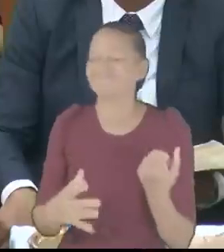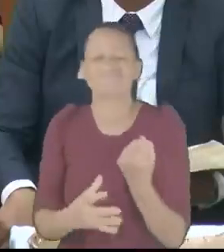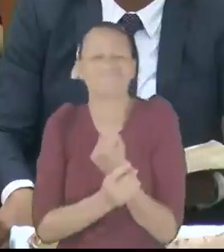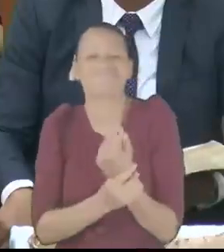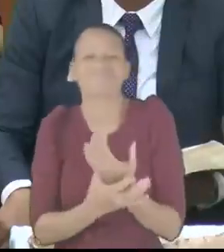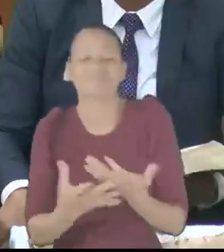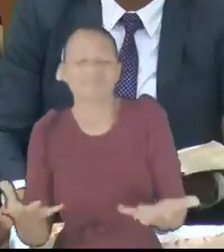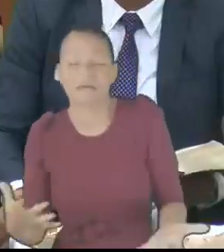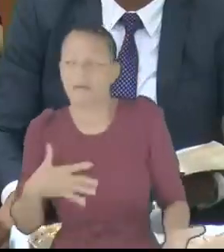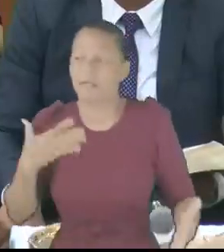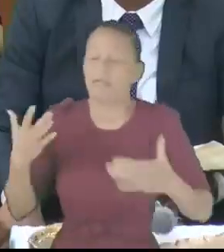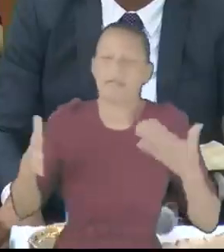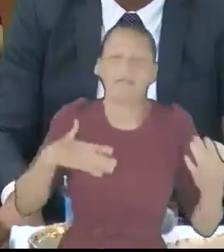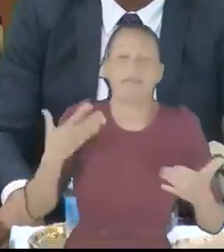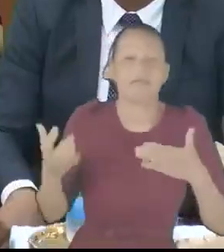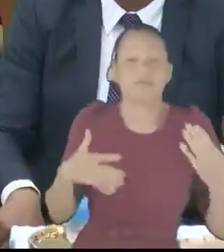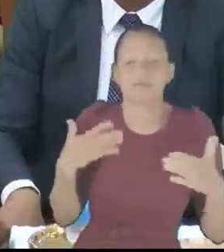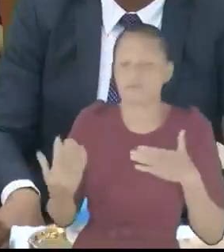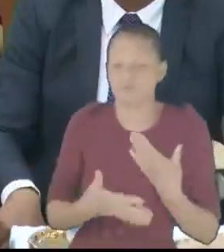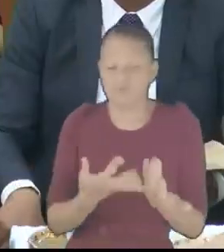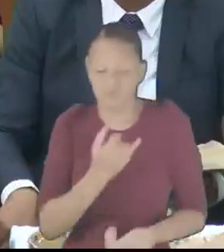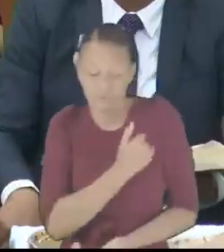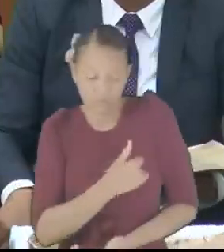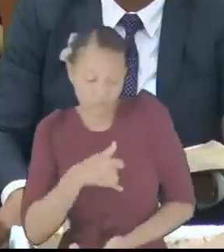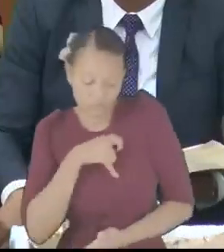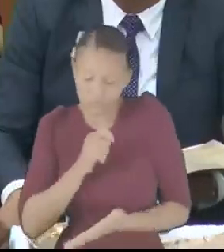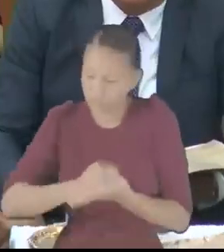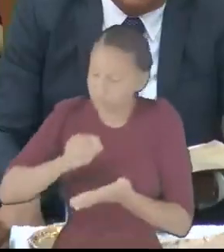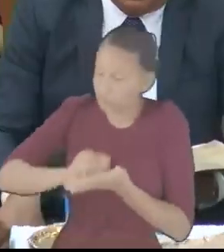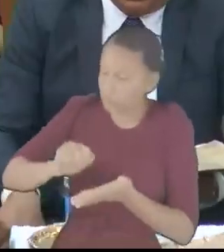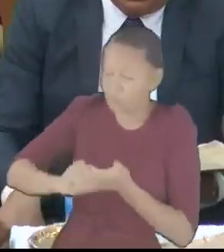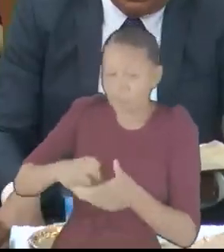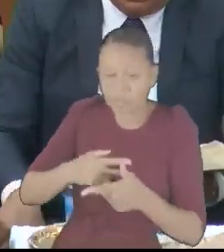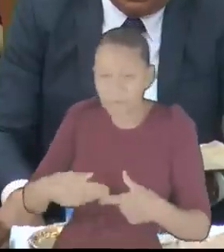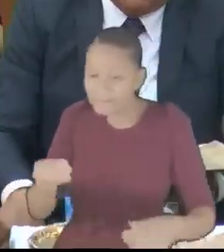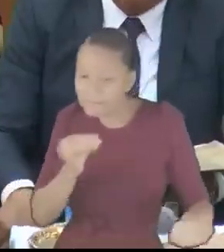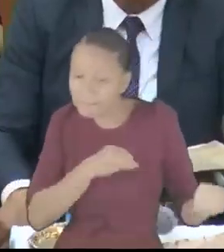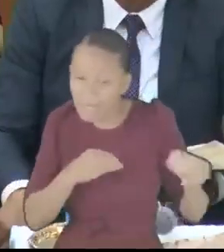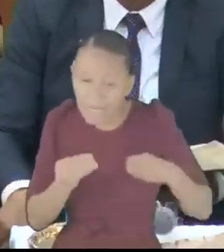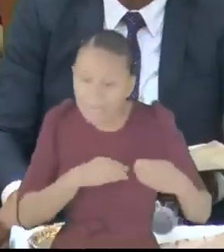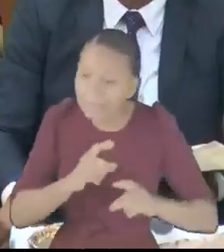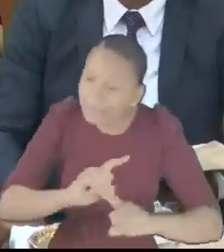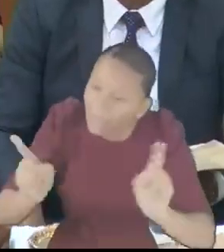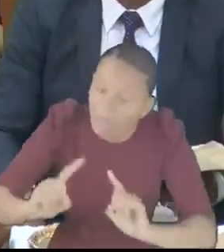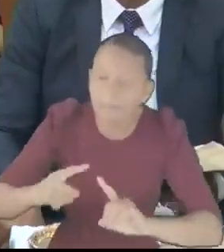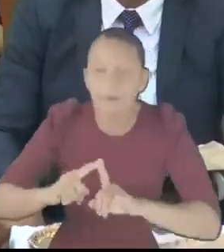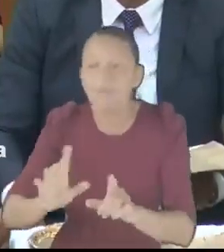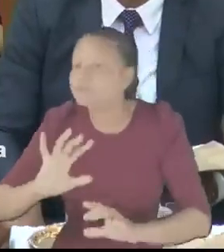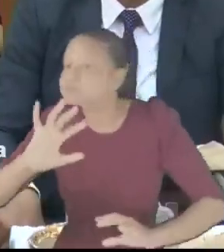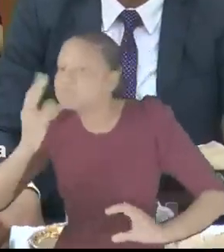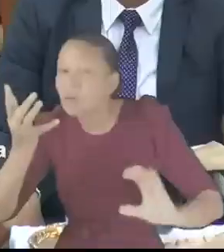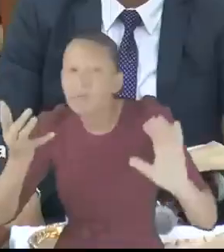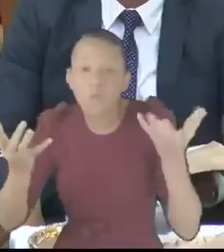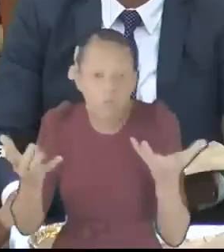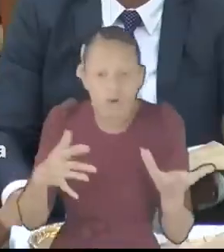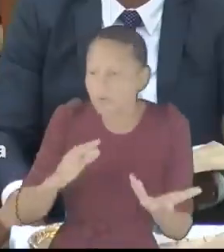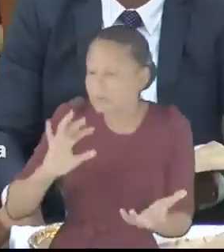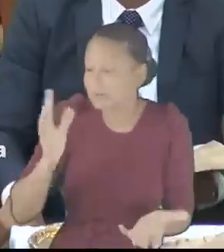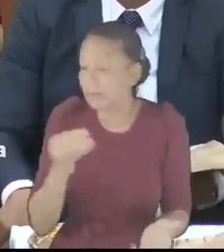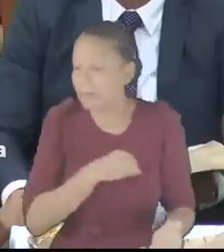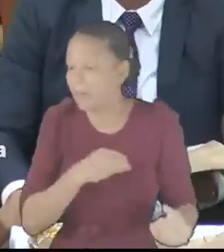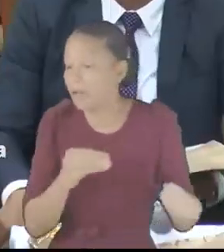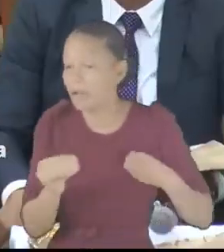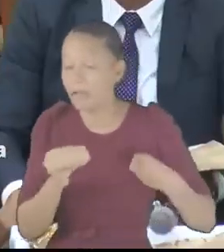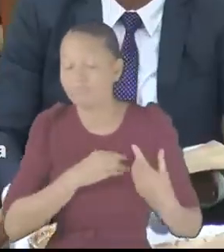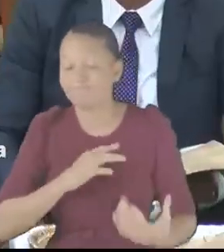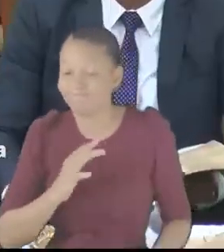ele fica assombrado. Mas João disse: eu escrevo essas coisas para que não pequei. Mas se por acaso a ovelha cair na lama,